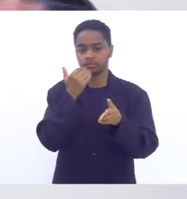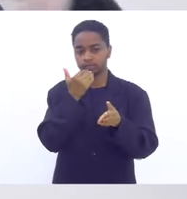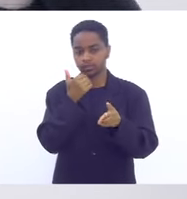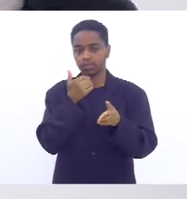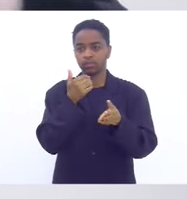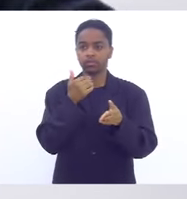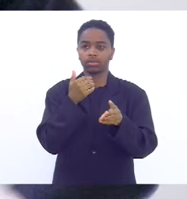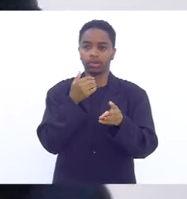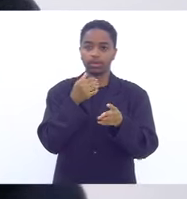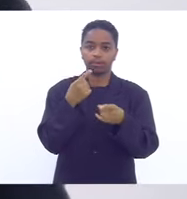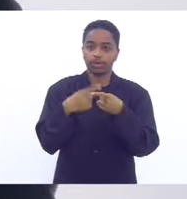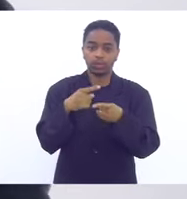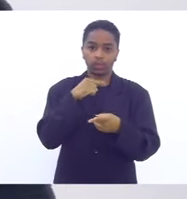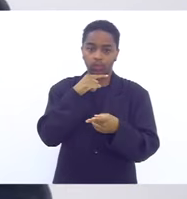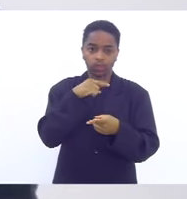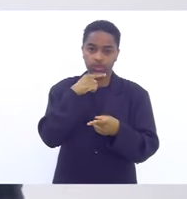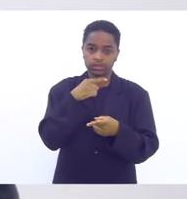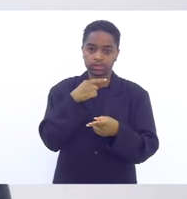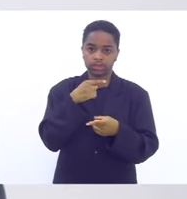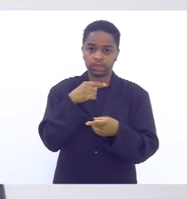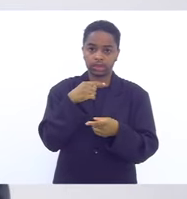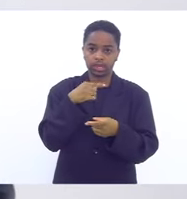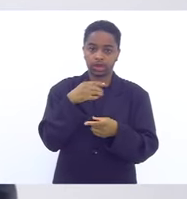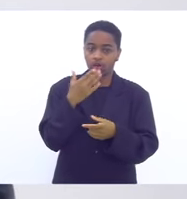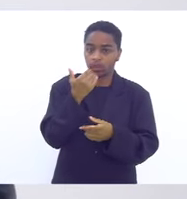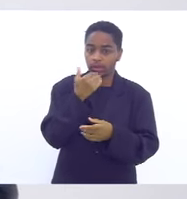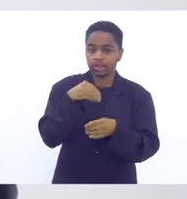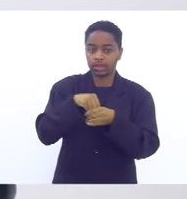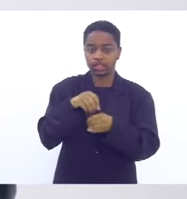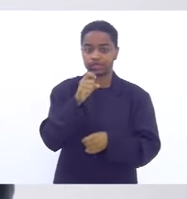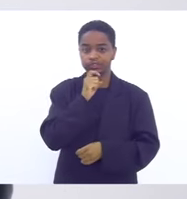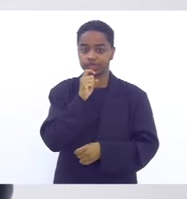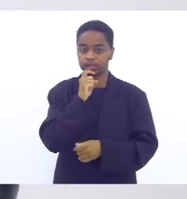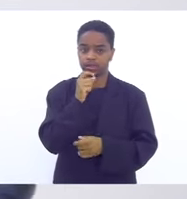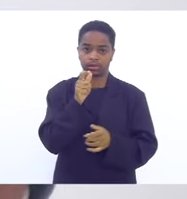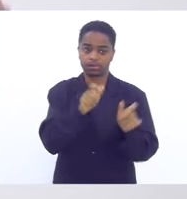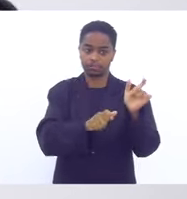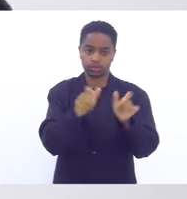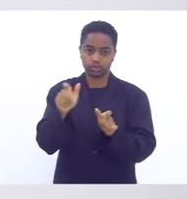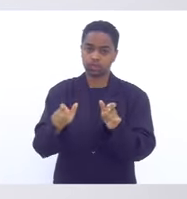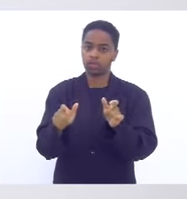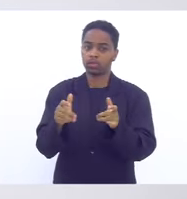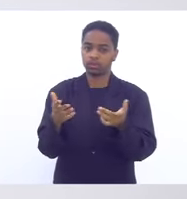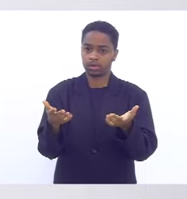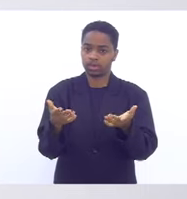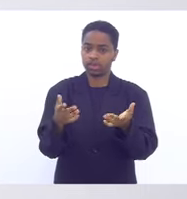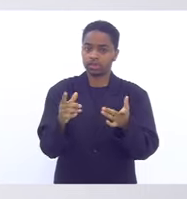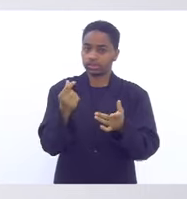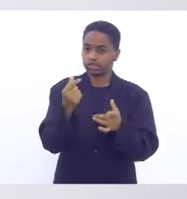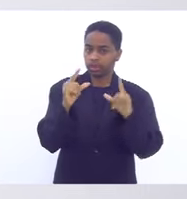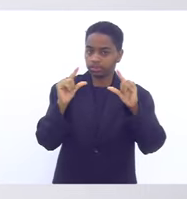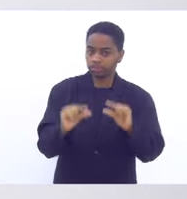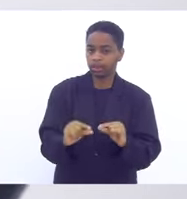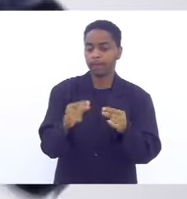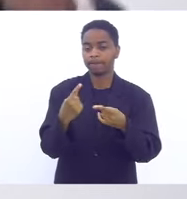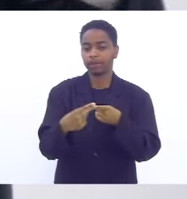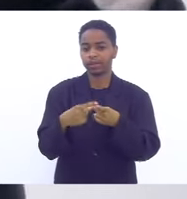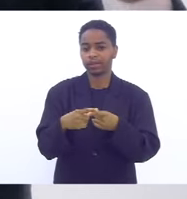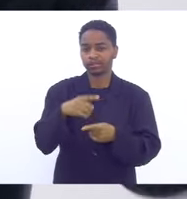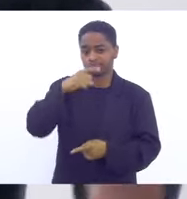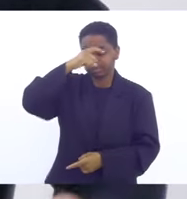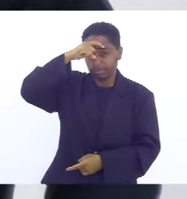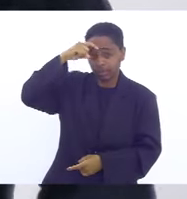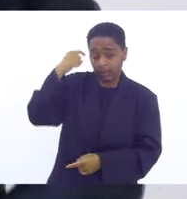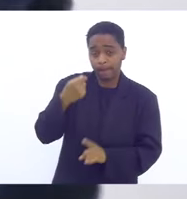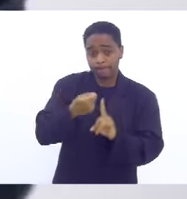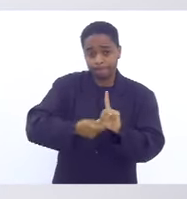o alimento na geladeira daquelas pessoas de baixa renda, deputado Josemar, que passam com muita dificuldade seu mês, recebe seu salário,